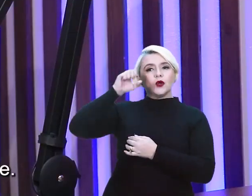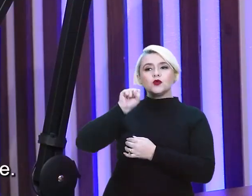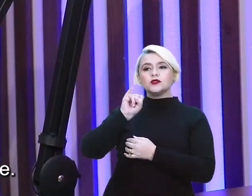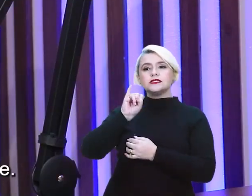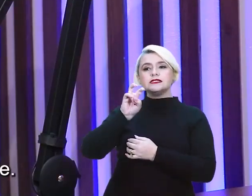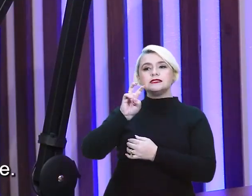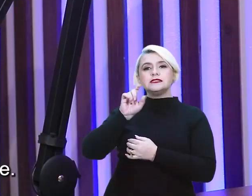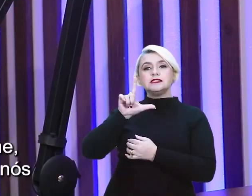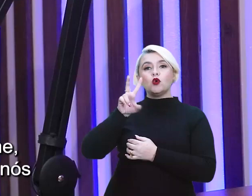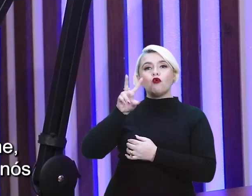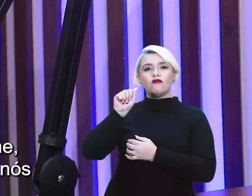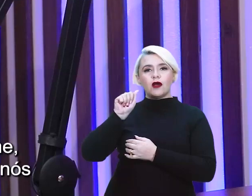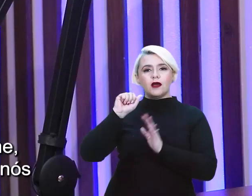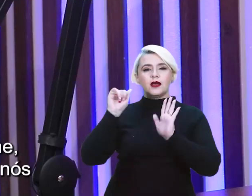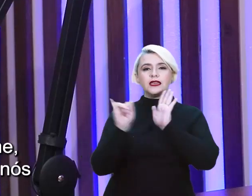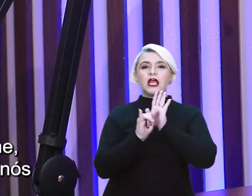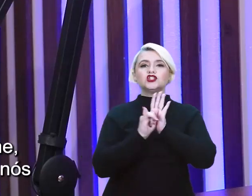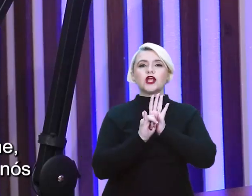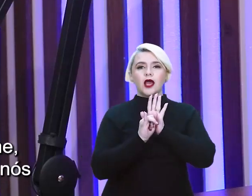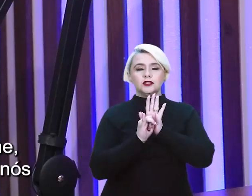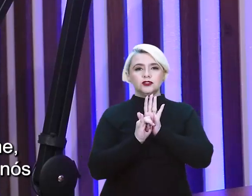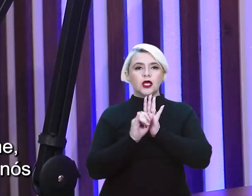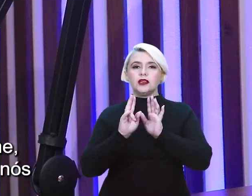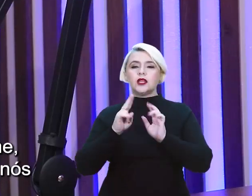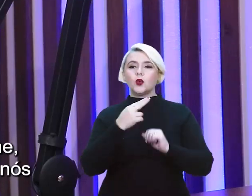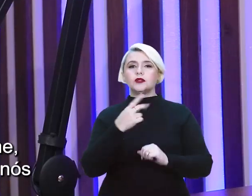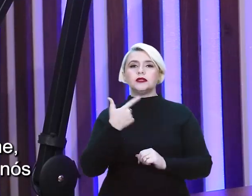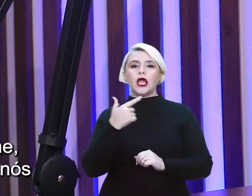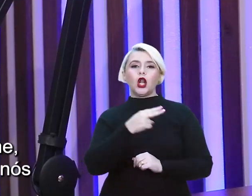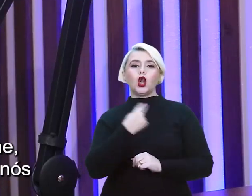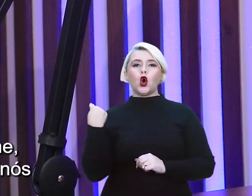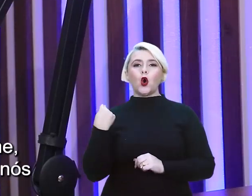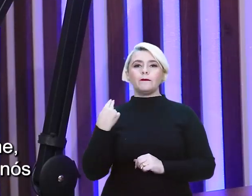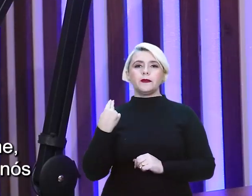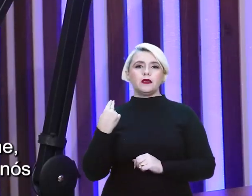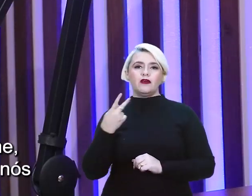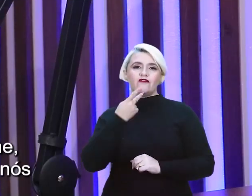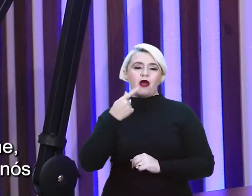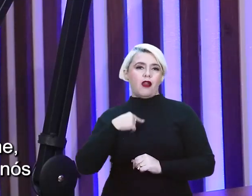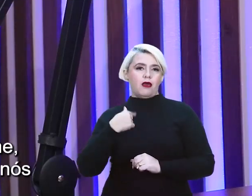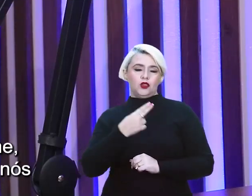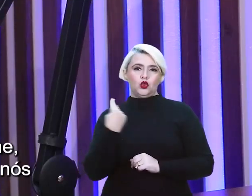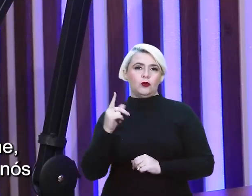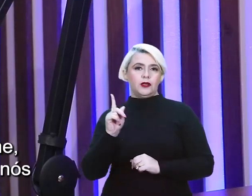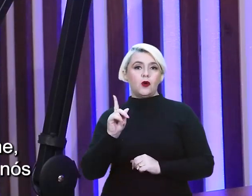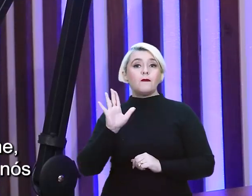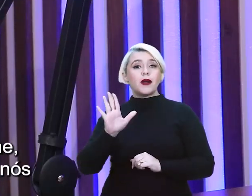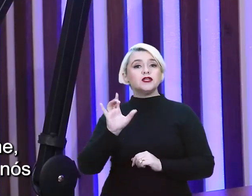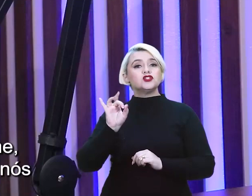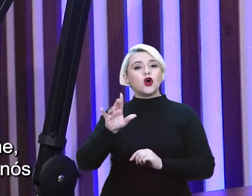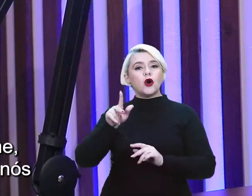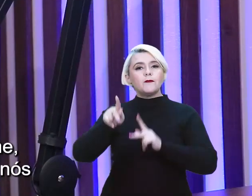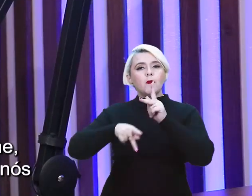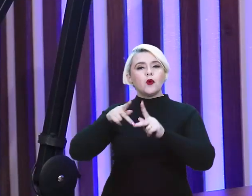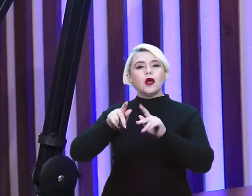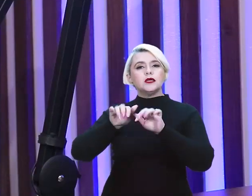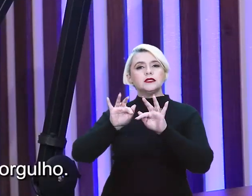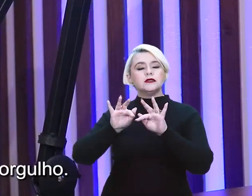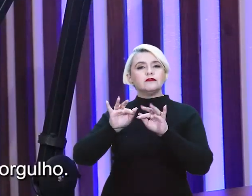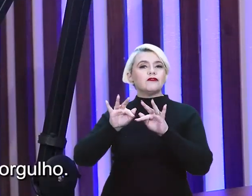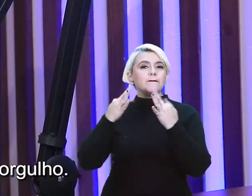na nossa identidade, não nos chamavam pelo nome, mas pela condição étnica que